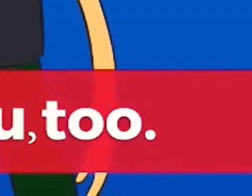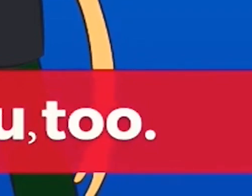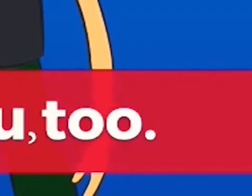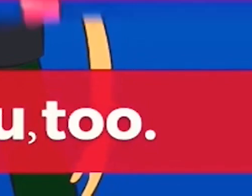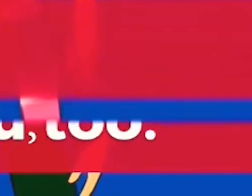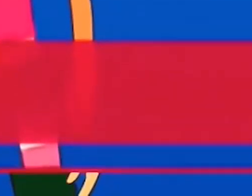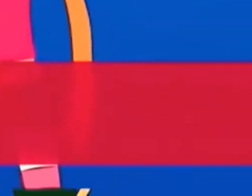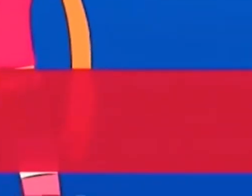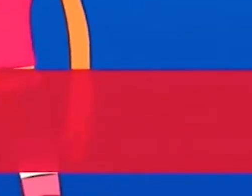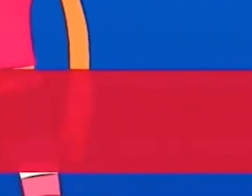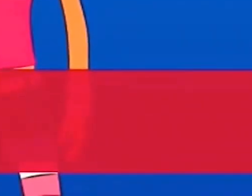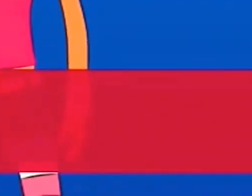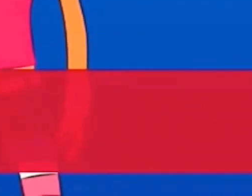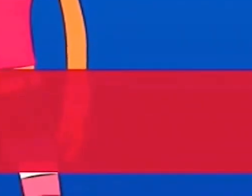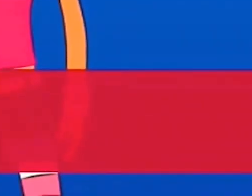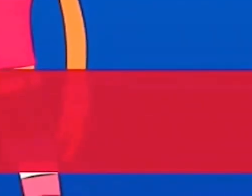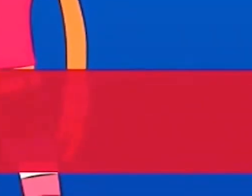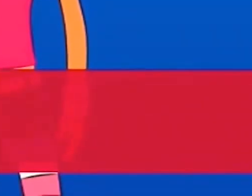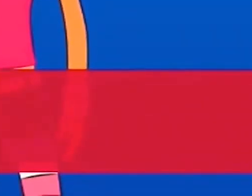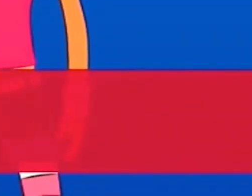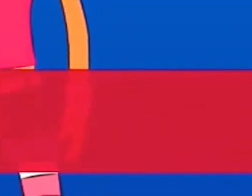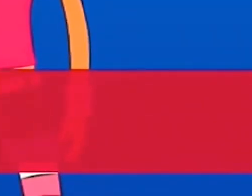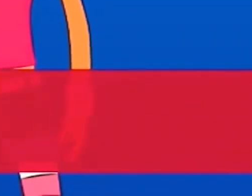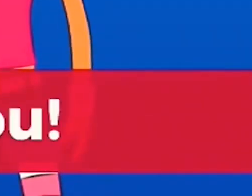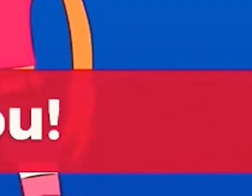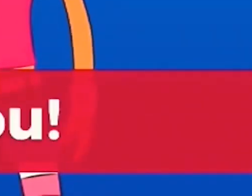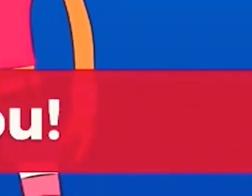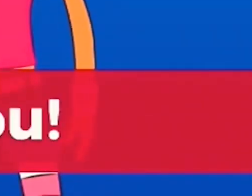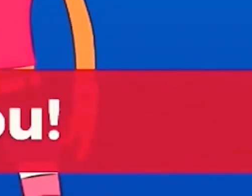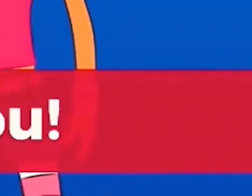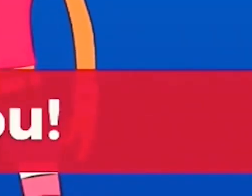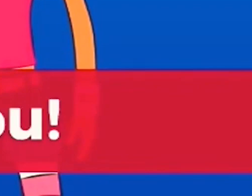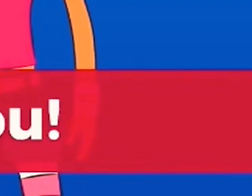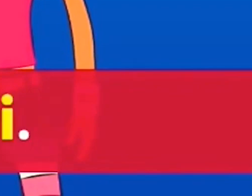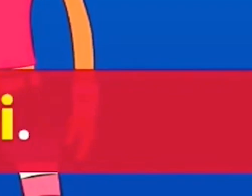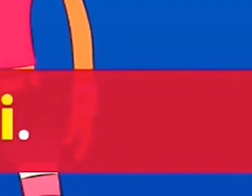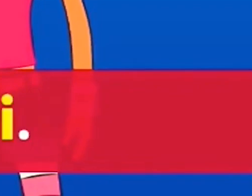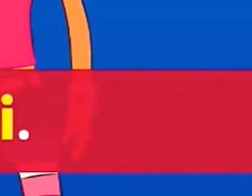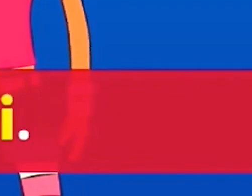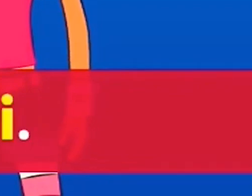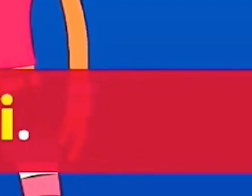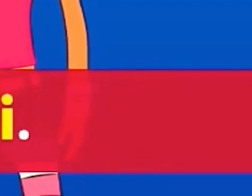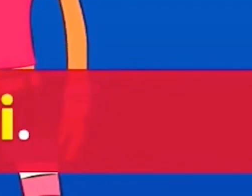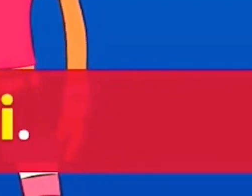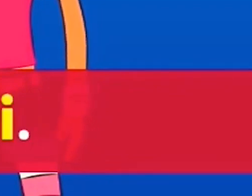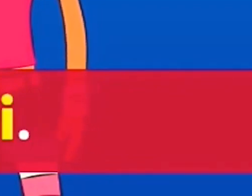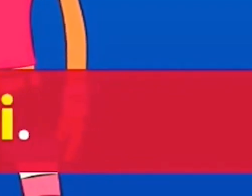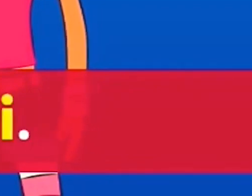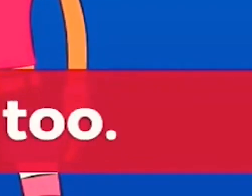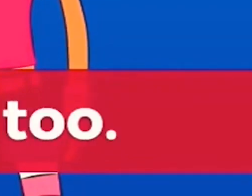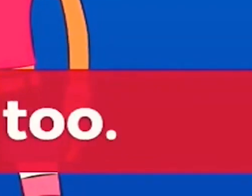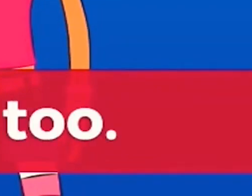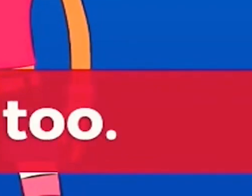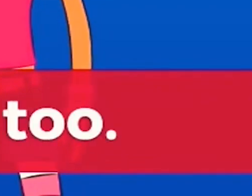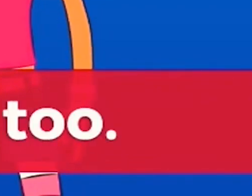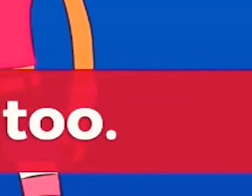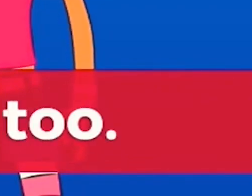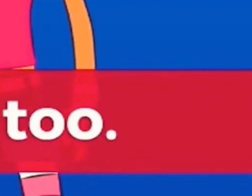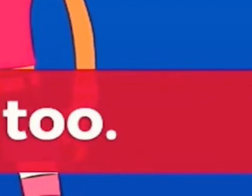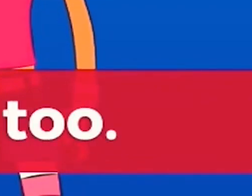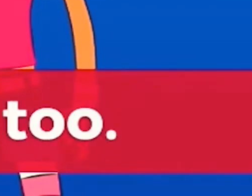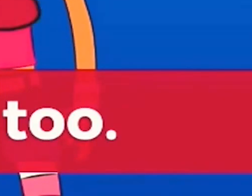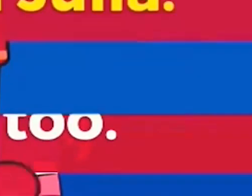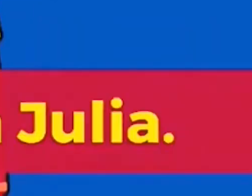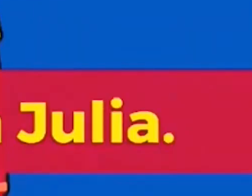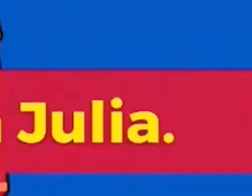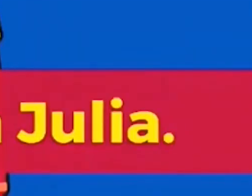too. Hi, I'm Pedro. Good to meet you. My name is Danny. Good to meet